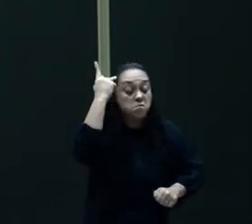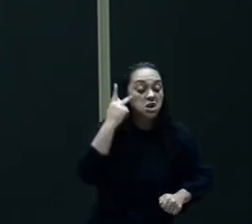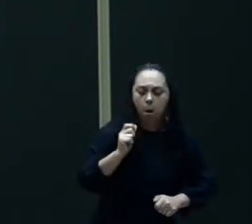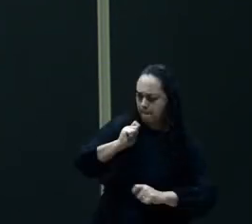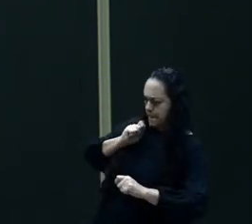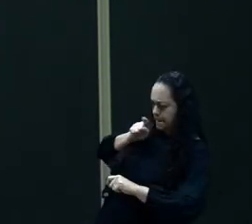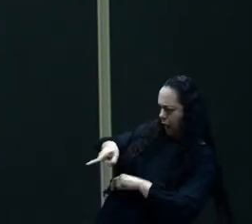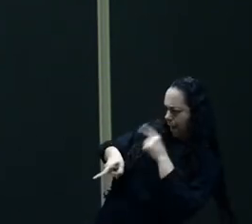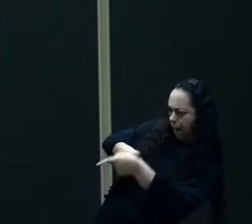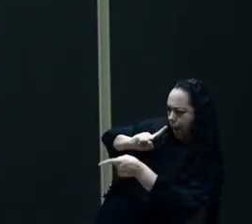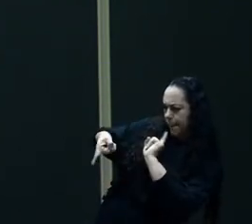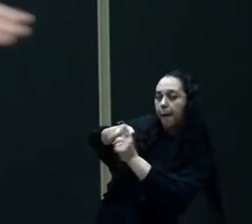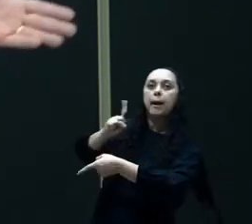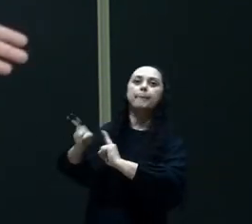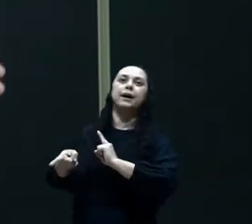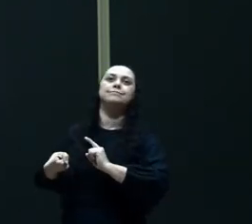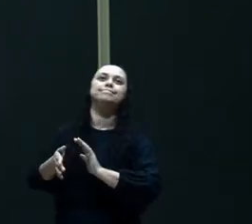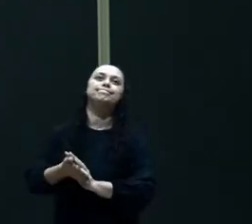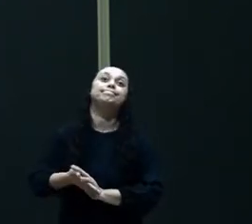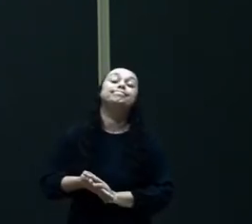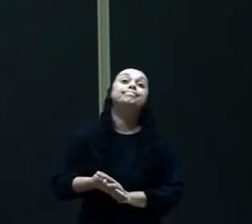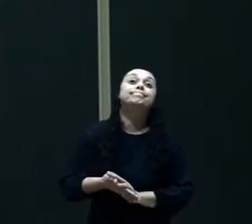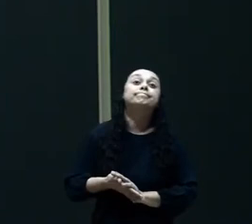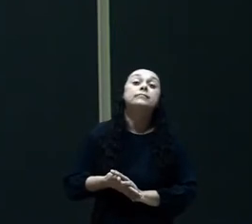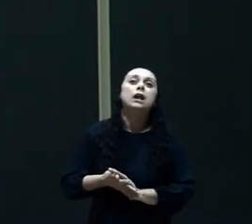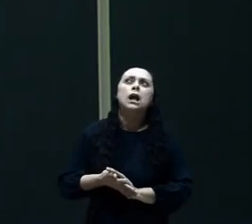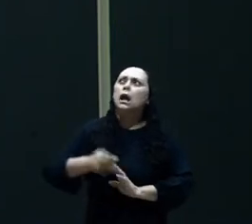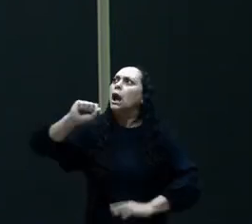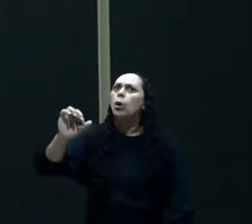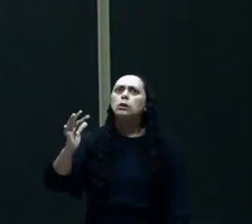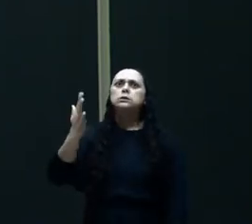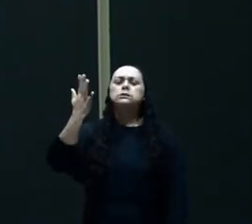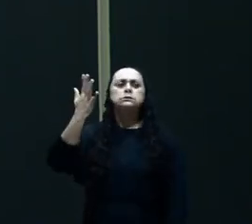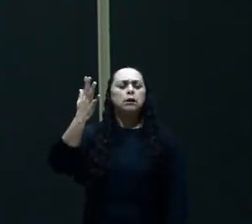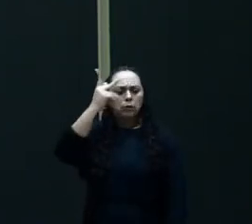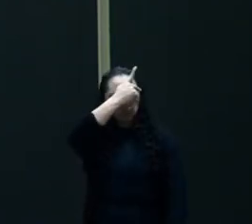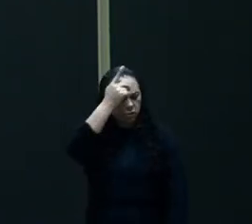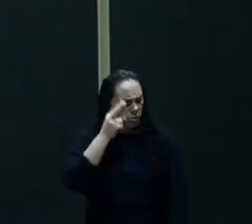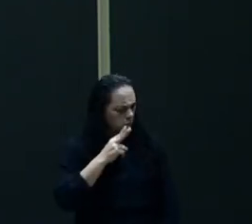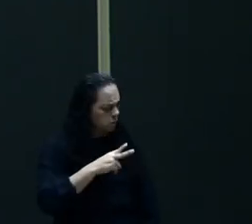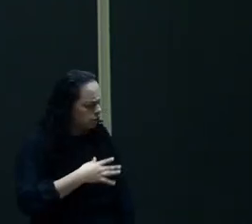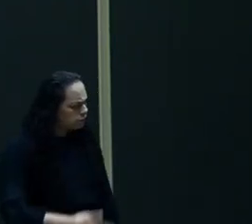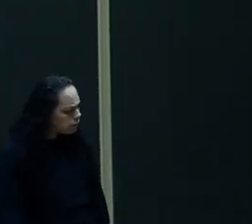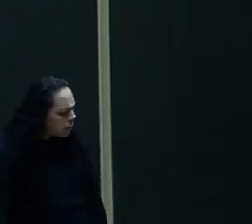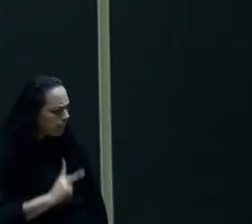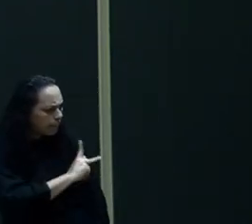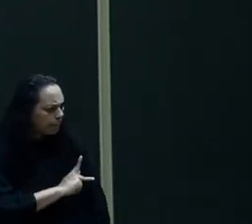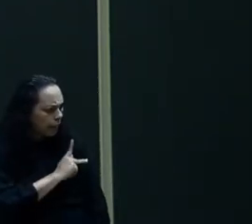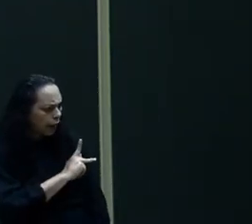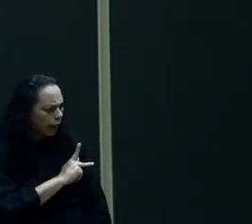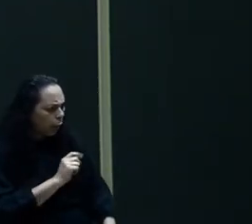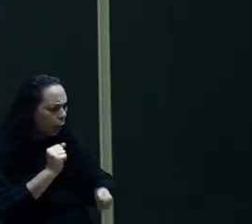à seguinte conclusão esse homem não é para est preso o que ele fez não é digno de est preso nós